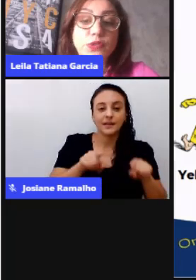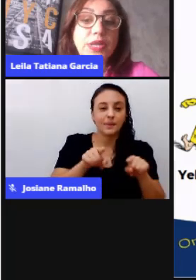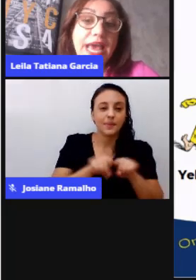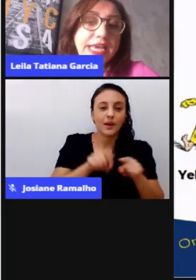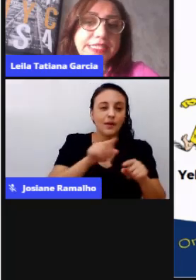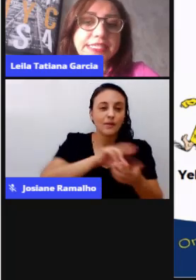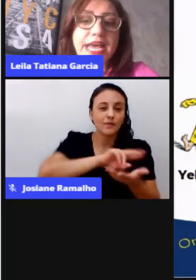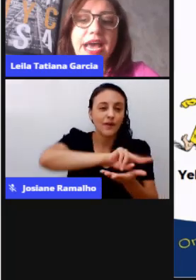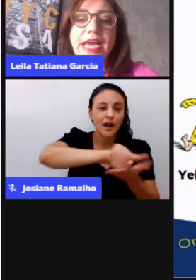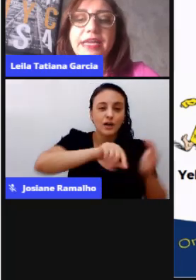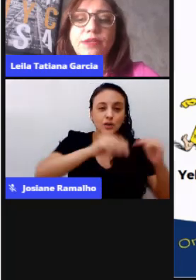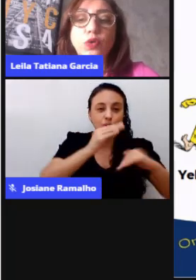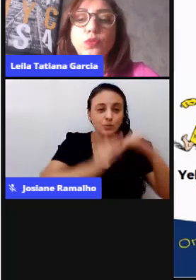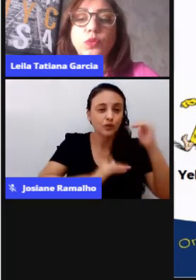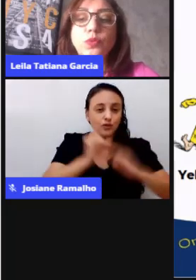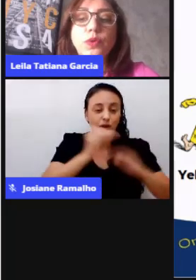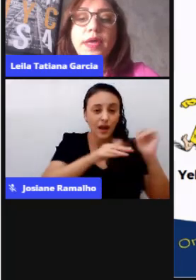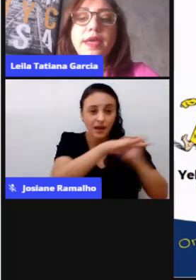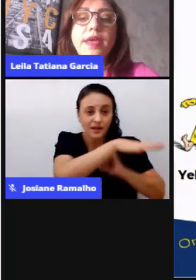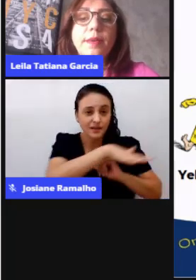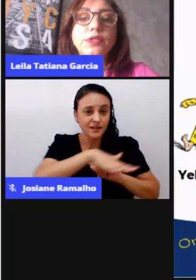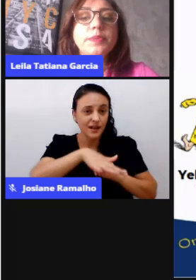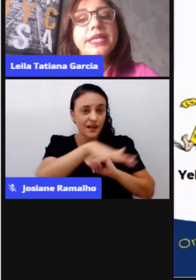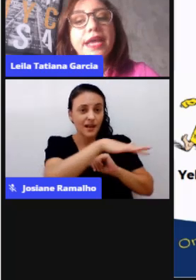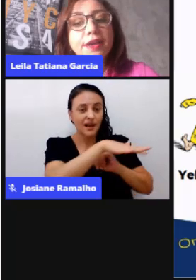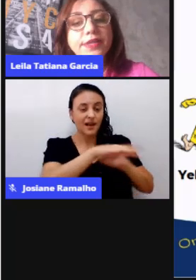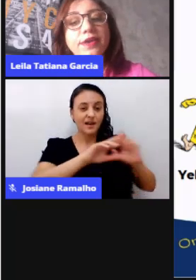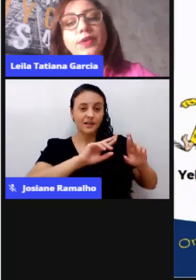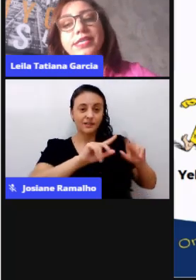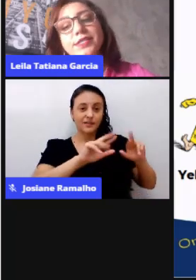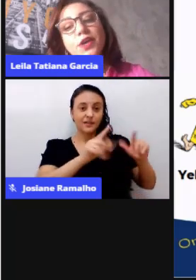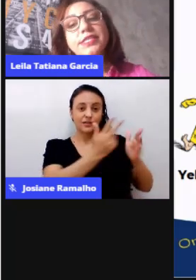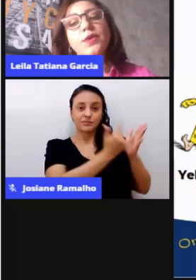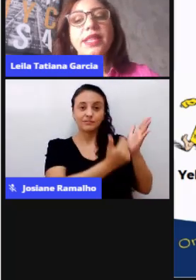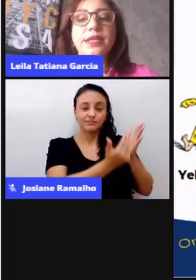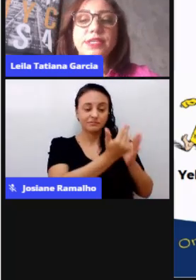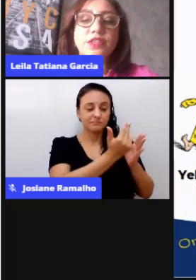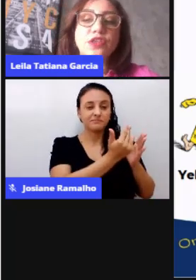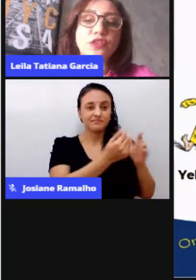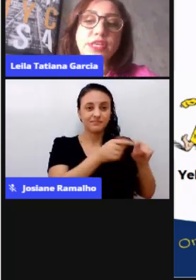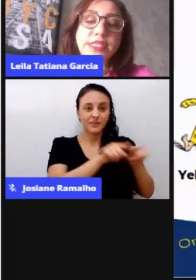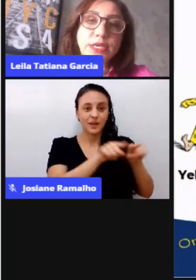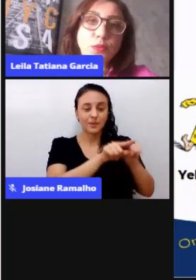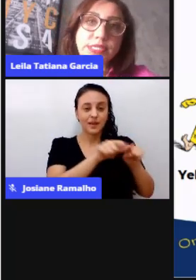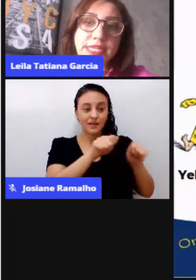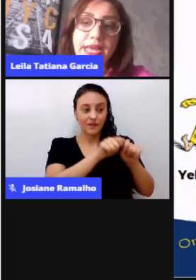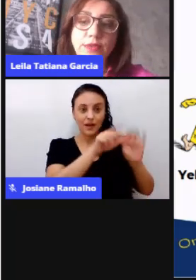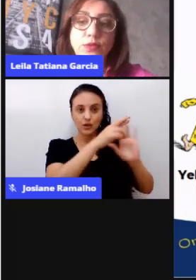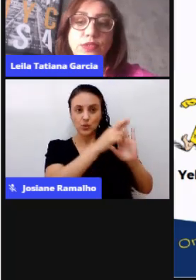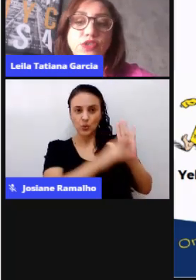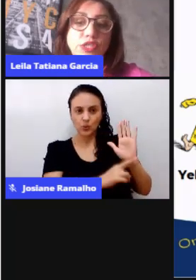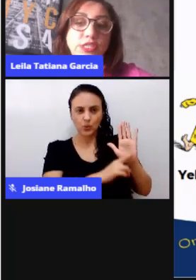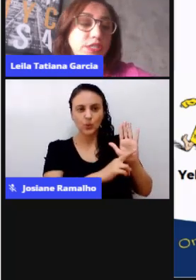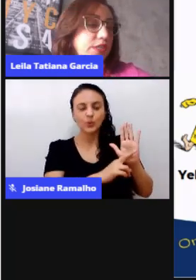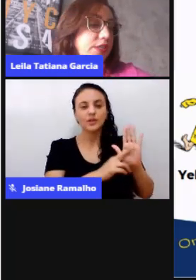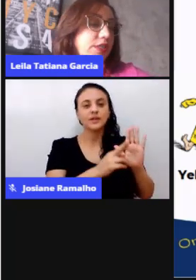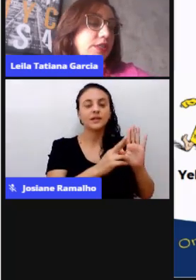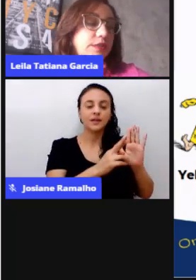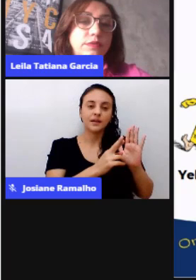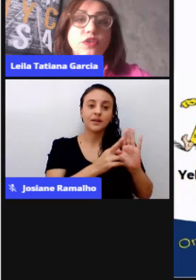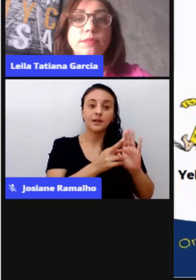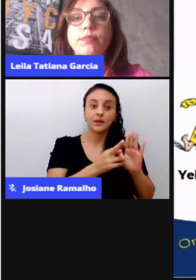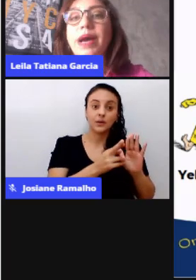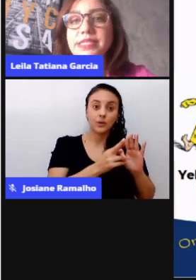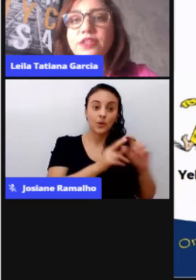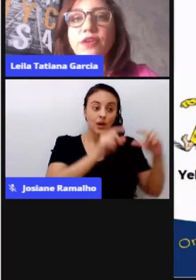roteiristas, profissionais dessa área em todo o mundo, possibilitaram, então, que as histórias em quadrinhos atingissem um status